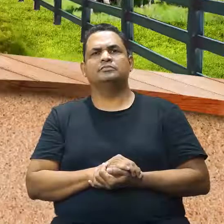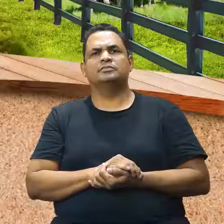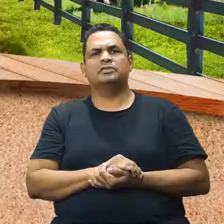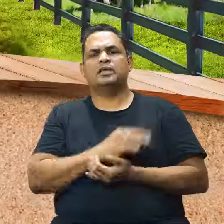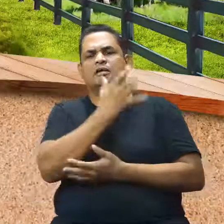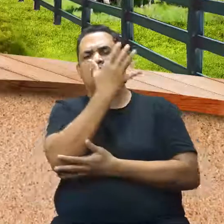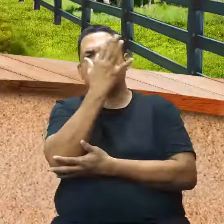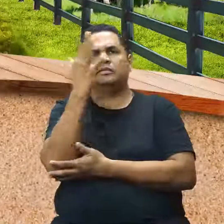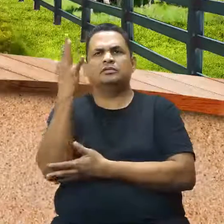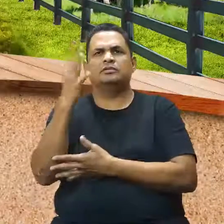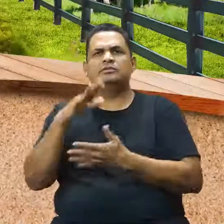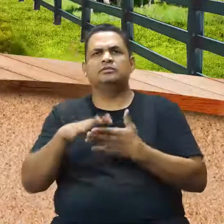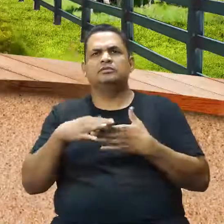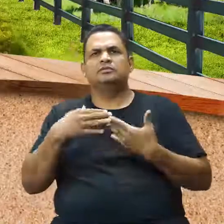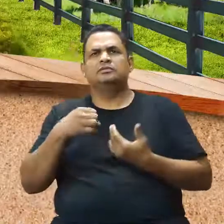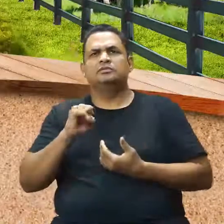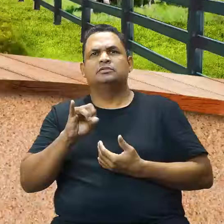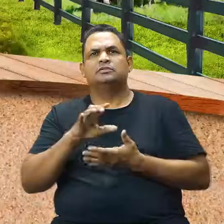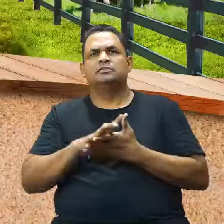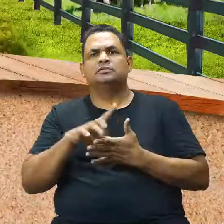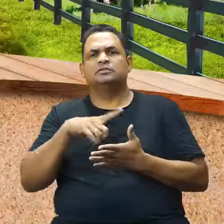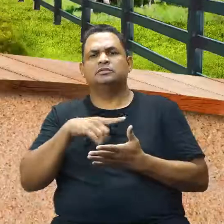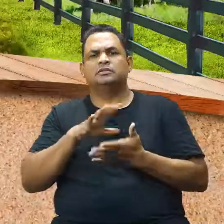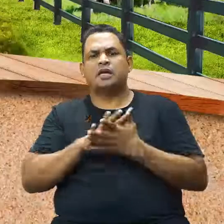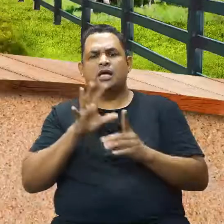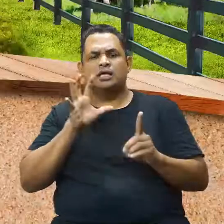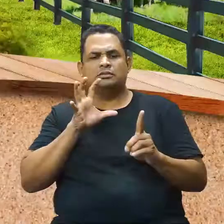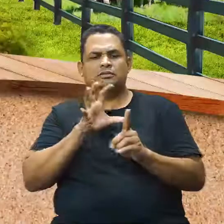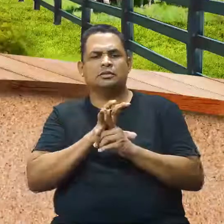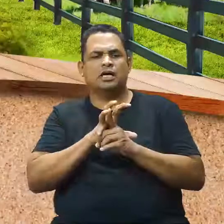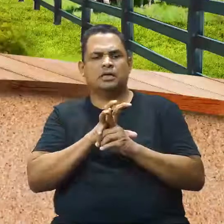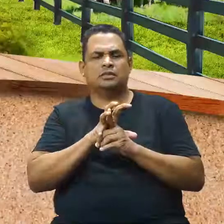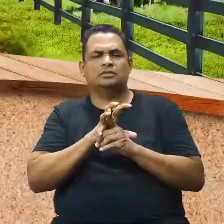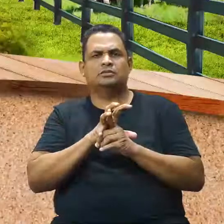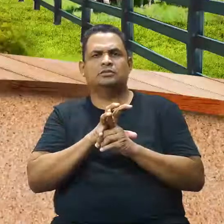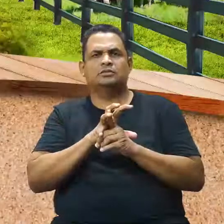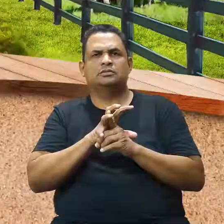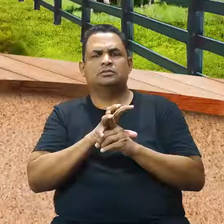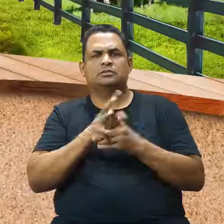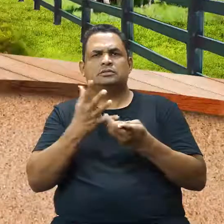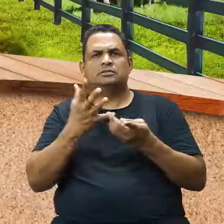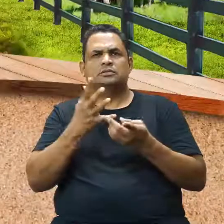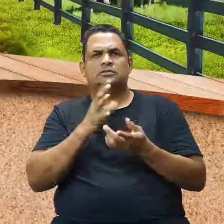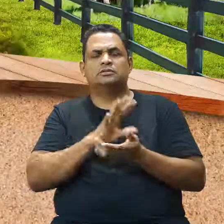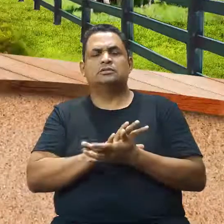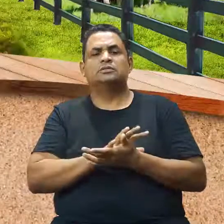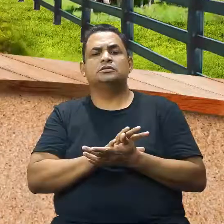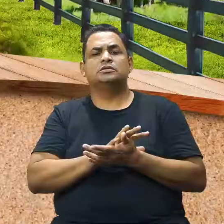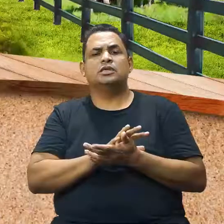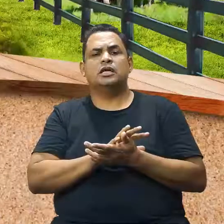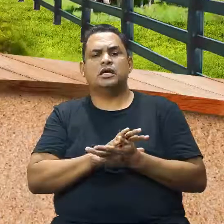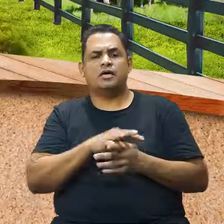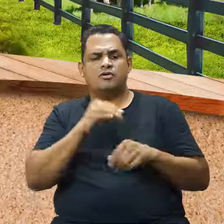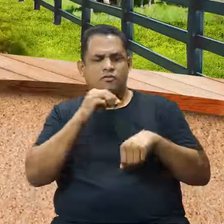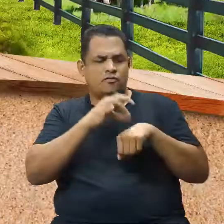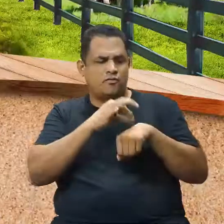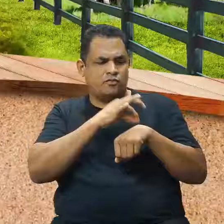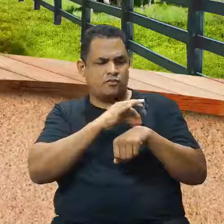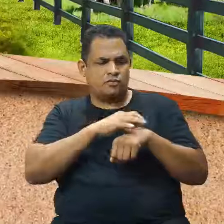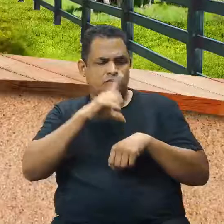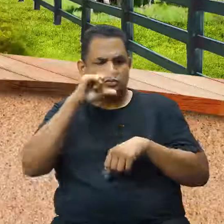floresta, se tiver ataque de formigas, a parte vegetativa, eu vou diminuir a produção